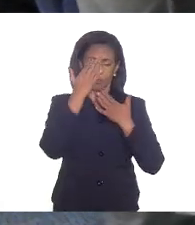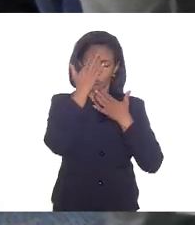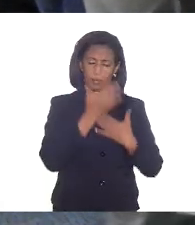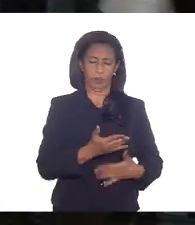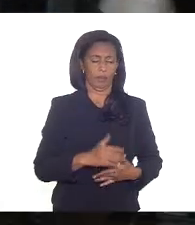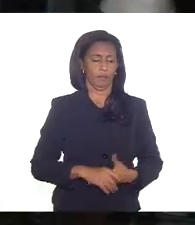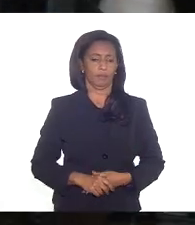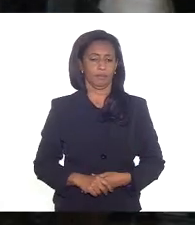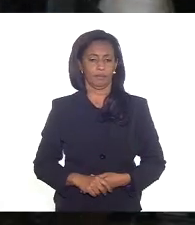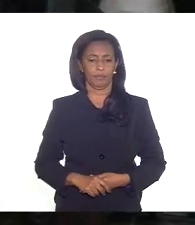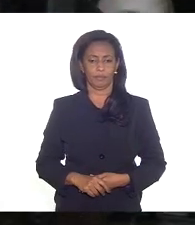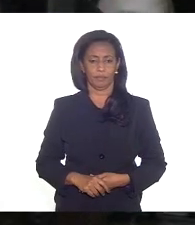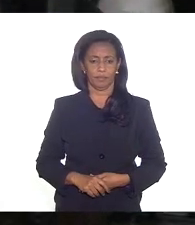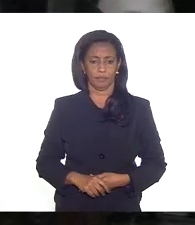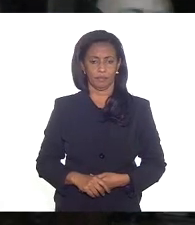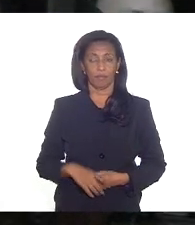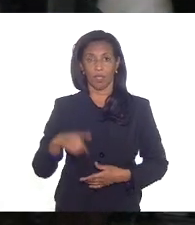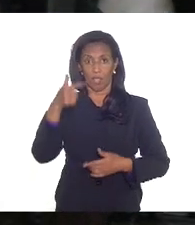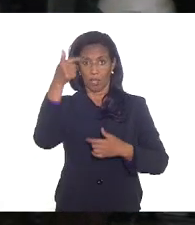obrigado